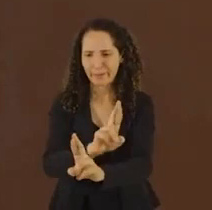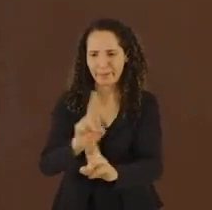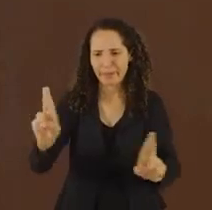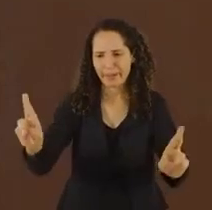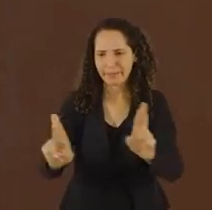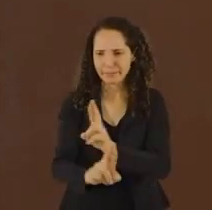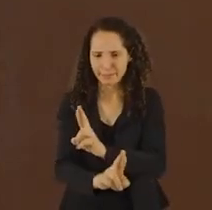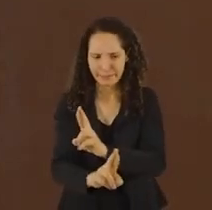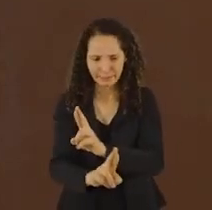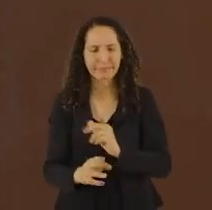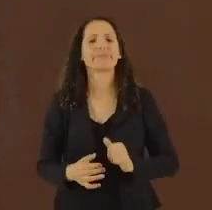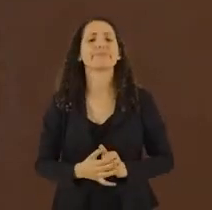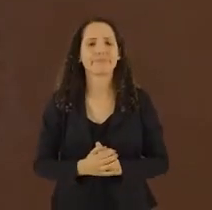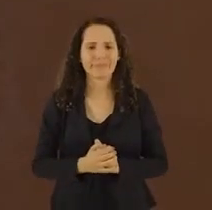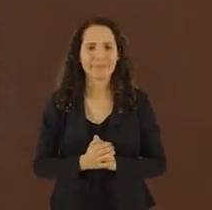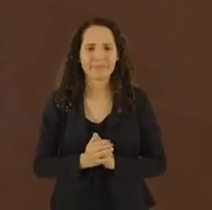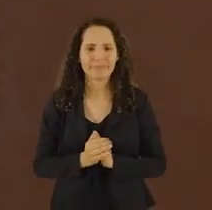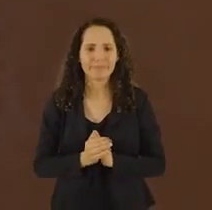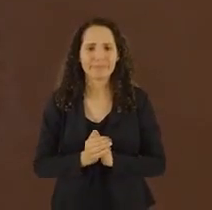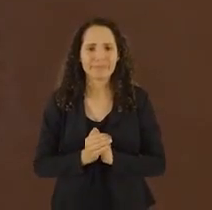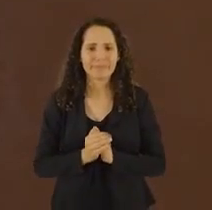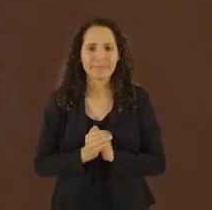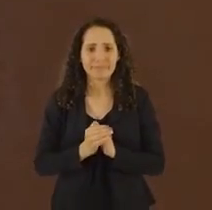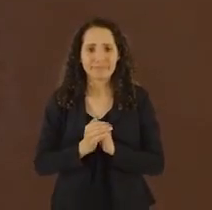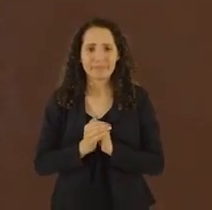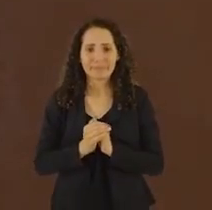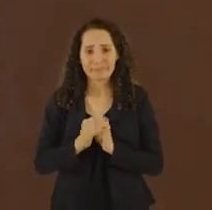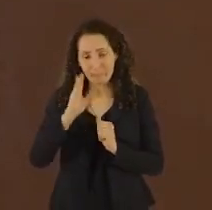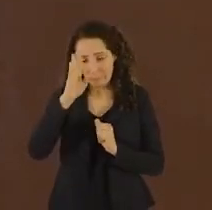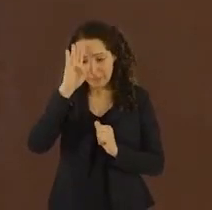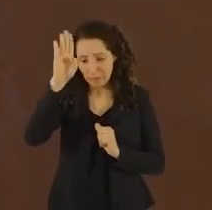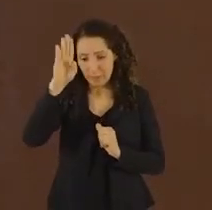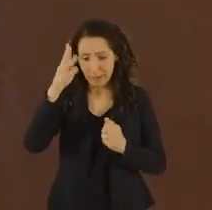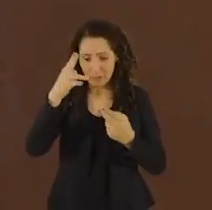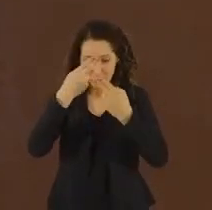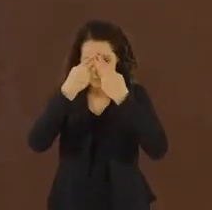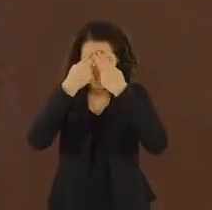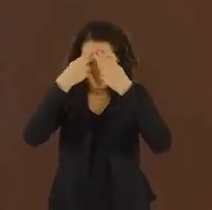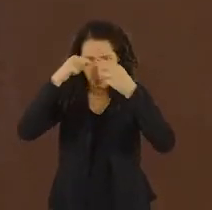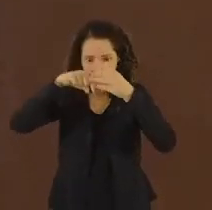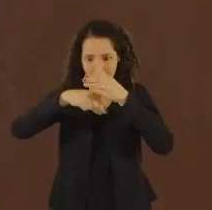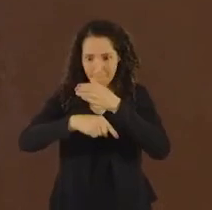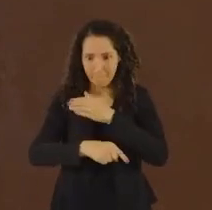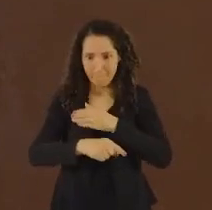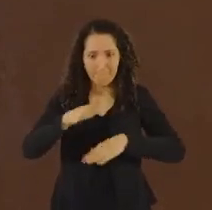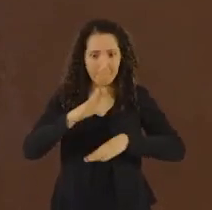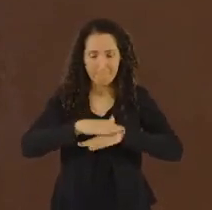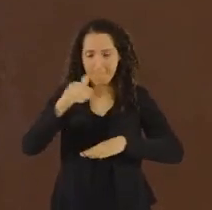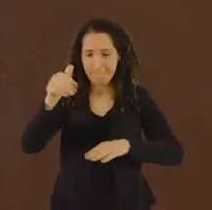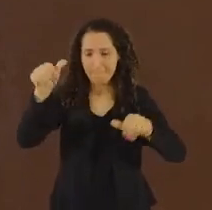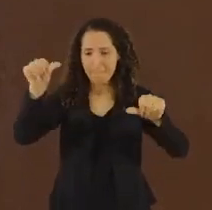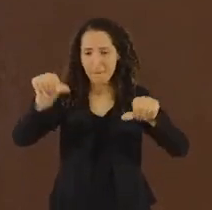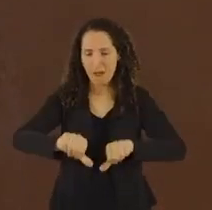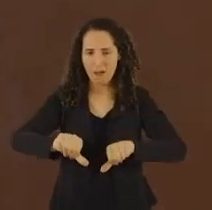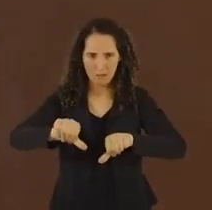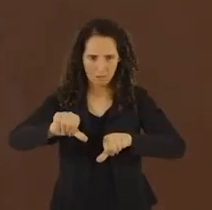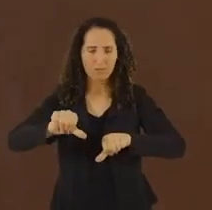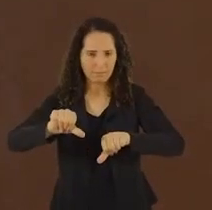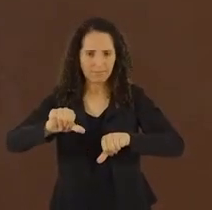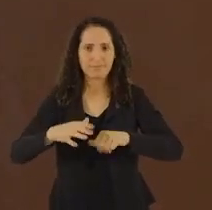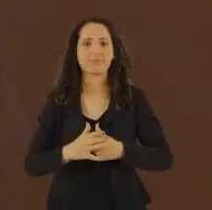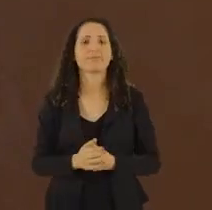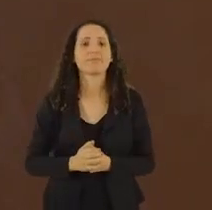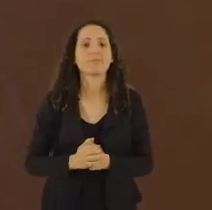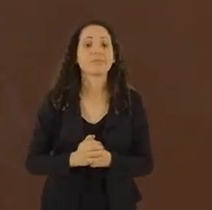entre aqueles que em para para os quais o trauma foi mais Severo né então assim